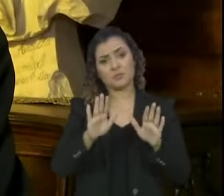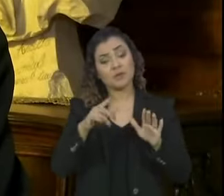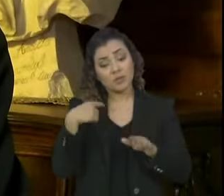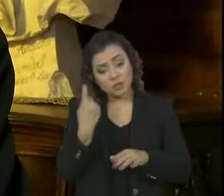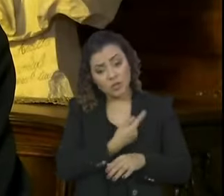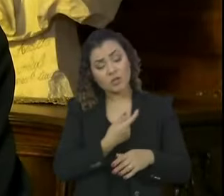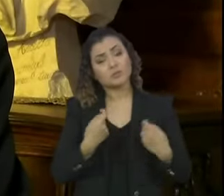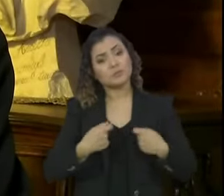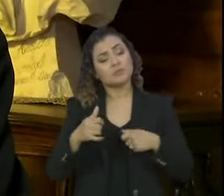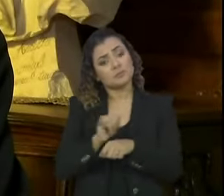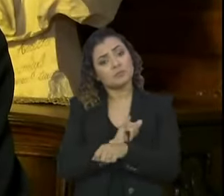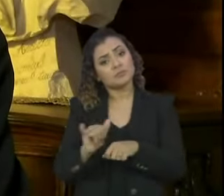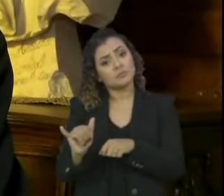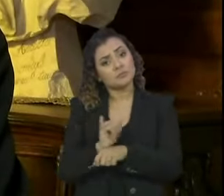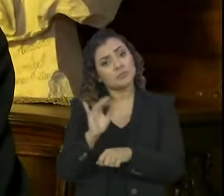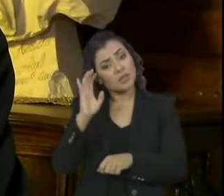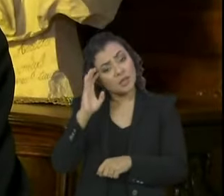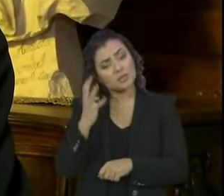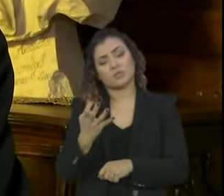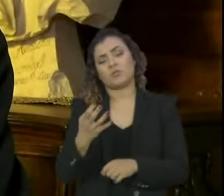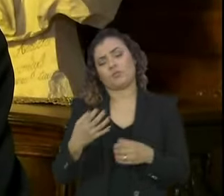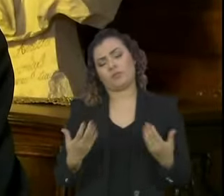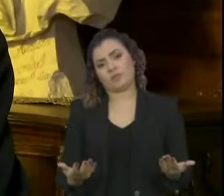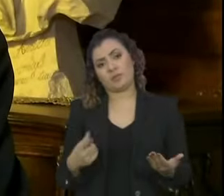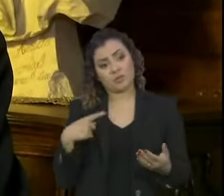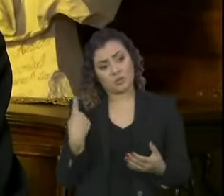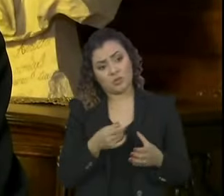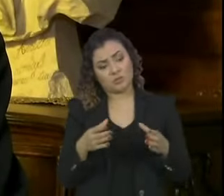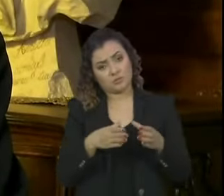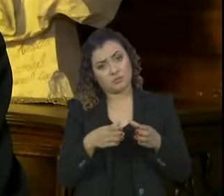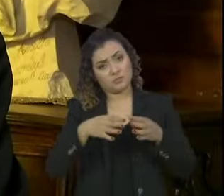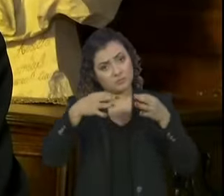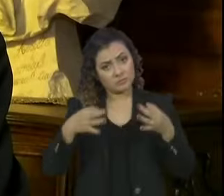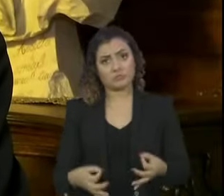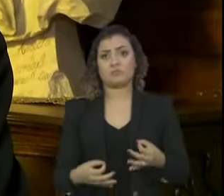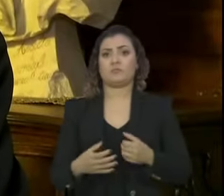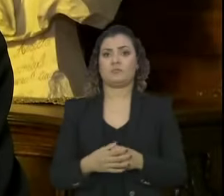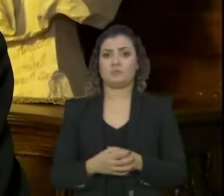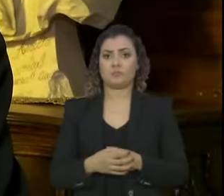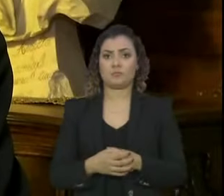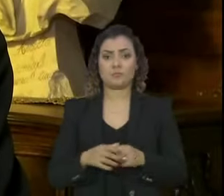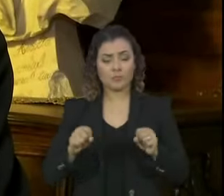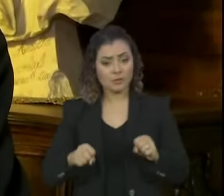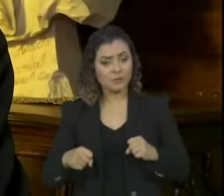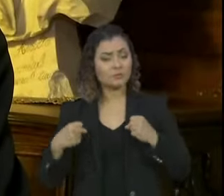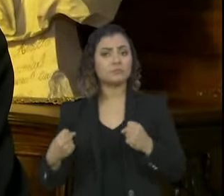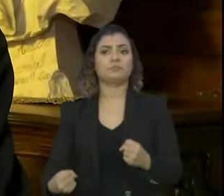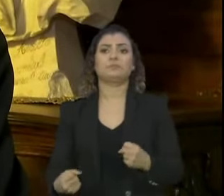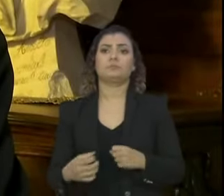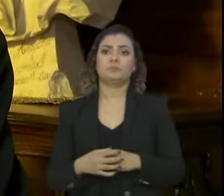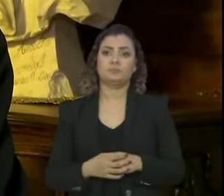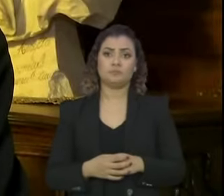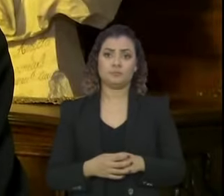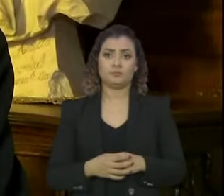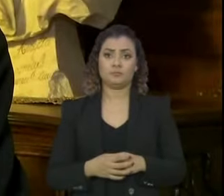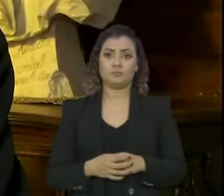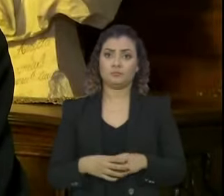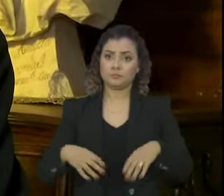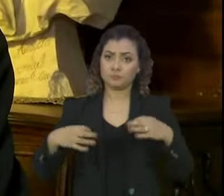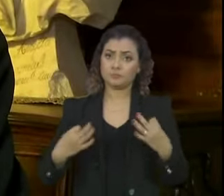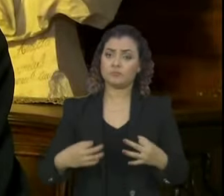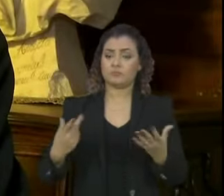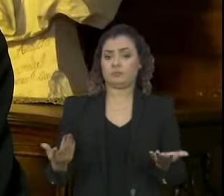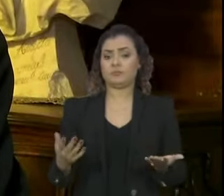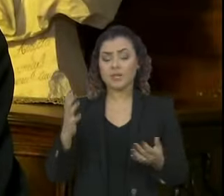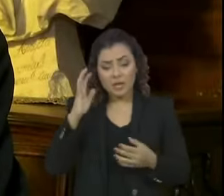nós temos que achar havia distribuição normal e bobeira as forças que nós temos as vias